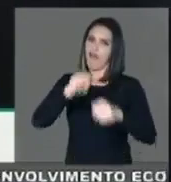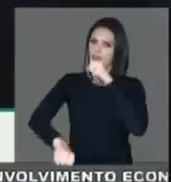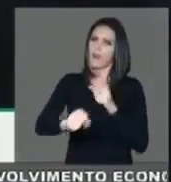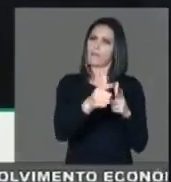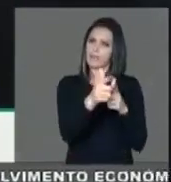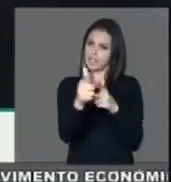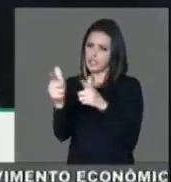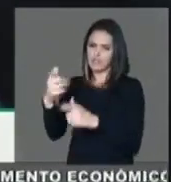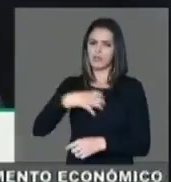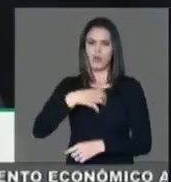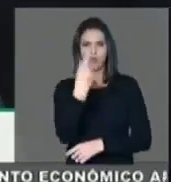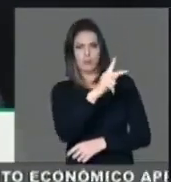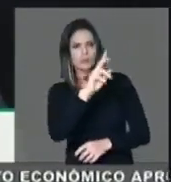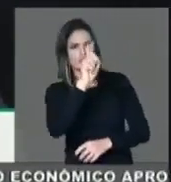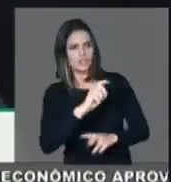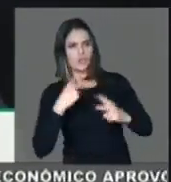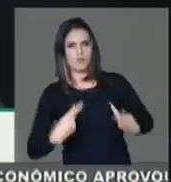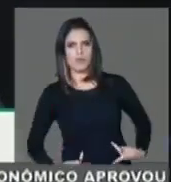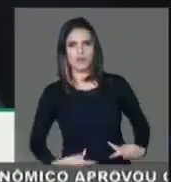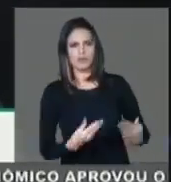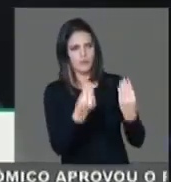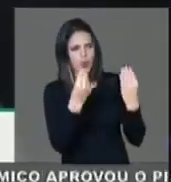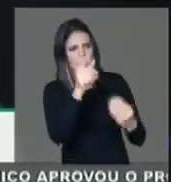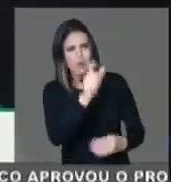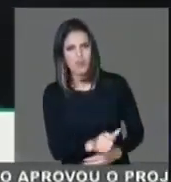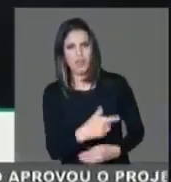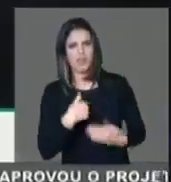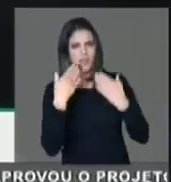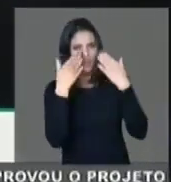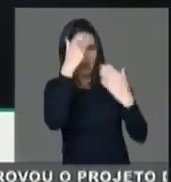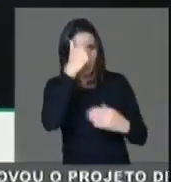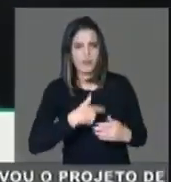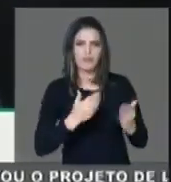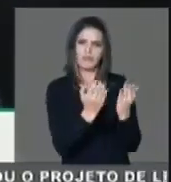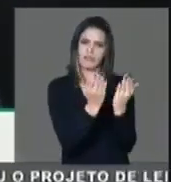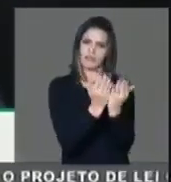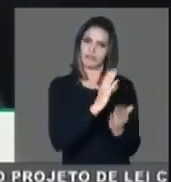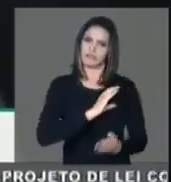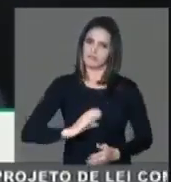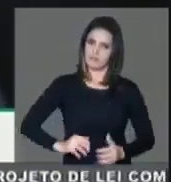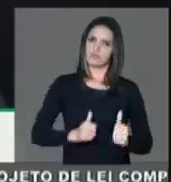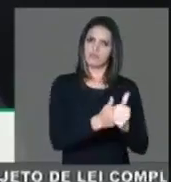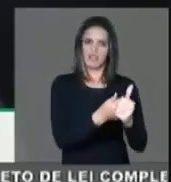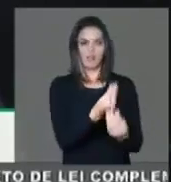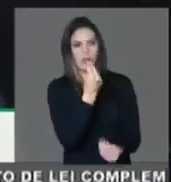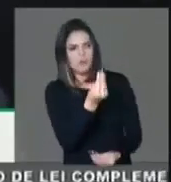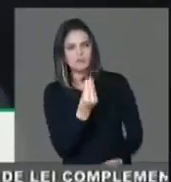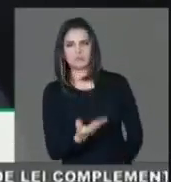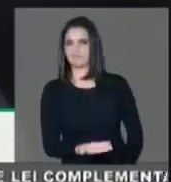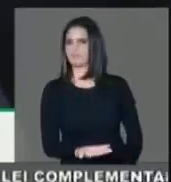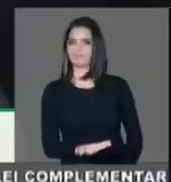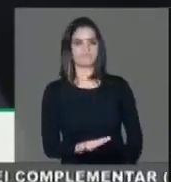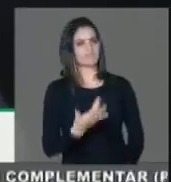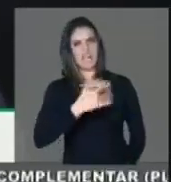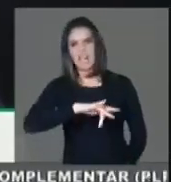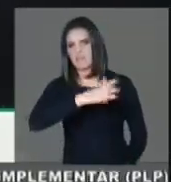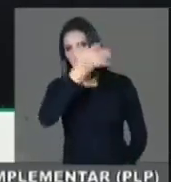um mínimo de compostura como ser humano, não sei como é que pode se apresentar ainda como uma bancada cristã sendo tão vil dessa maneira. É lamentável.